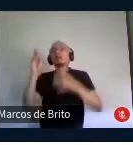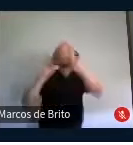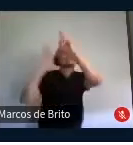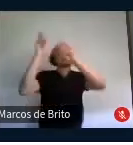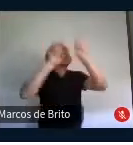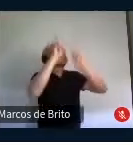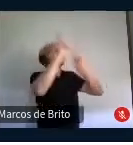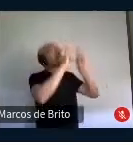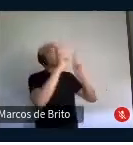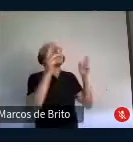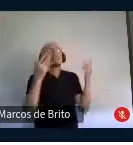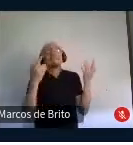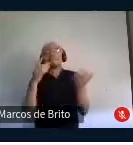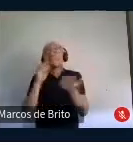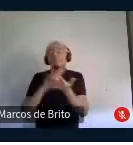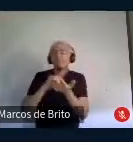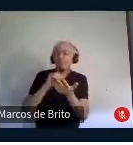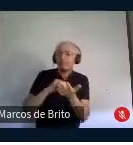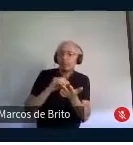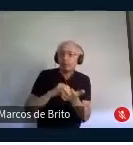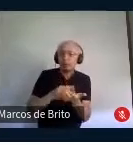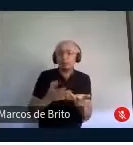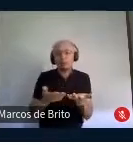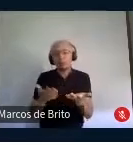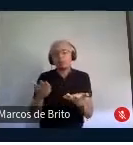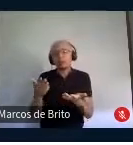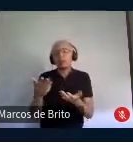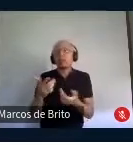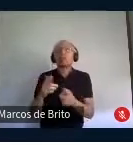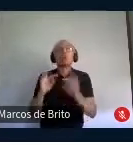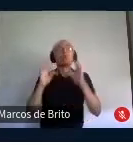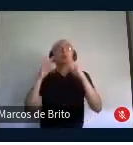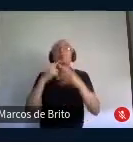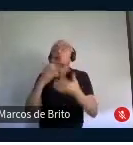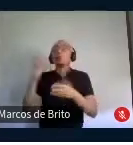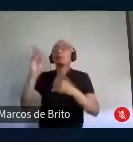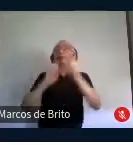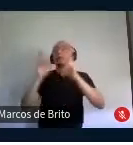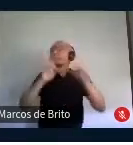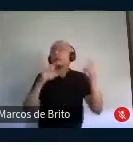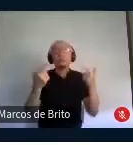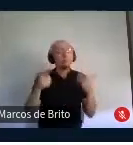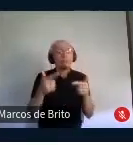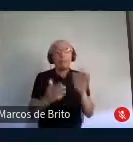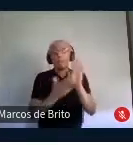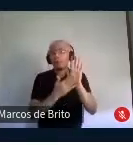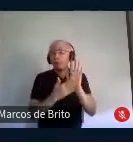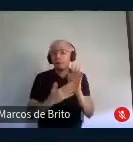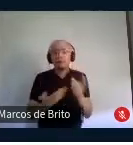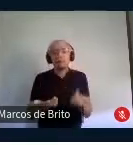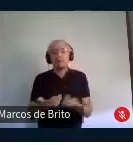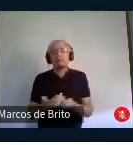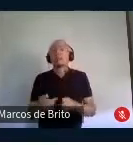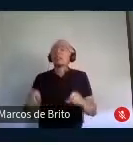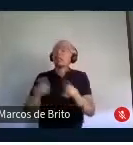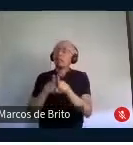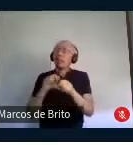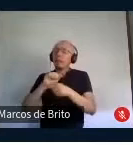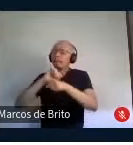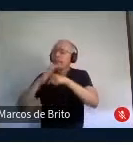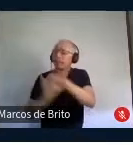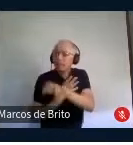resposta de todos os CAIs, nem todos os CAIs enviaram suas propostas. Nós tivemos um momento pandêmico que foi muito difícil